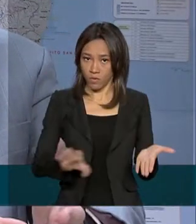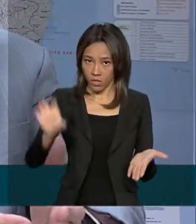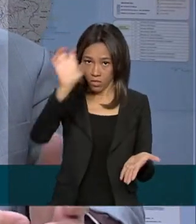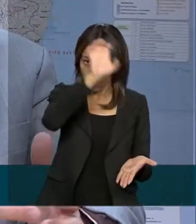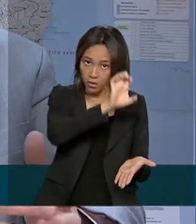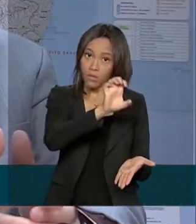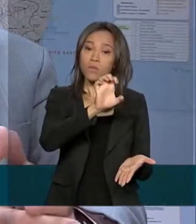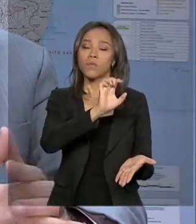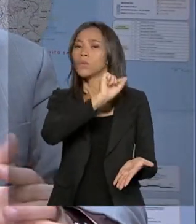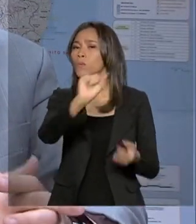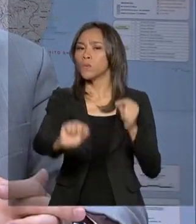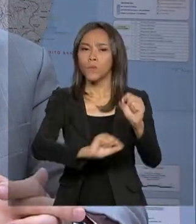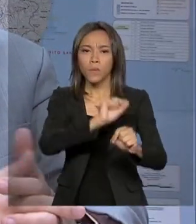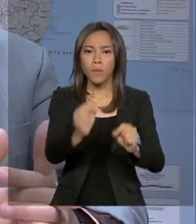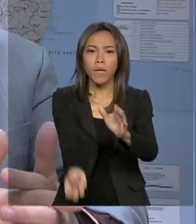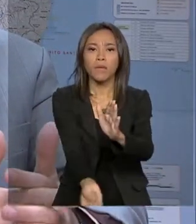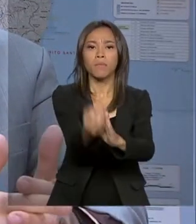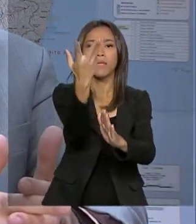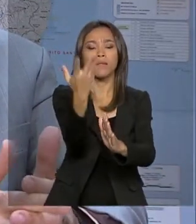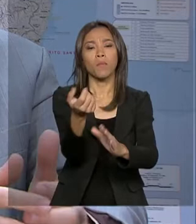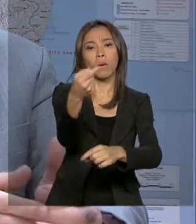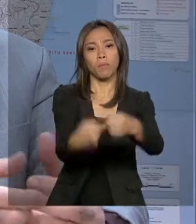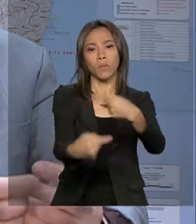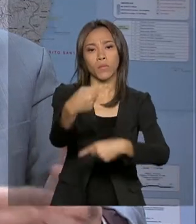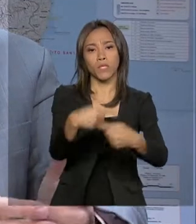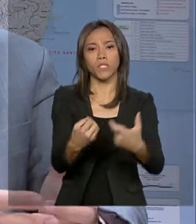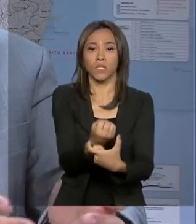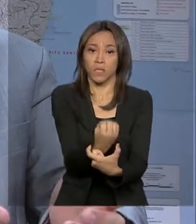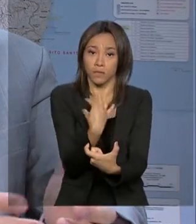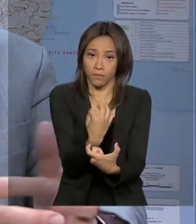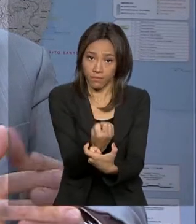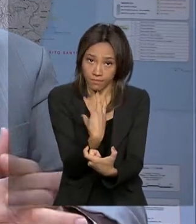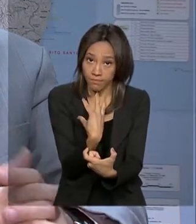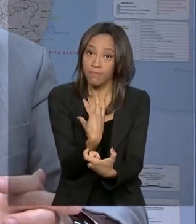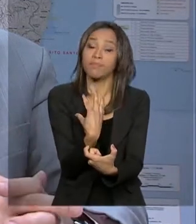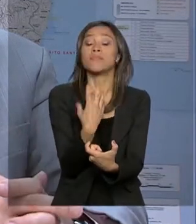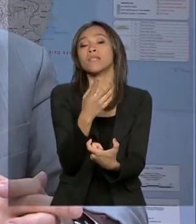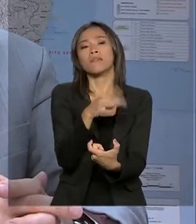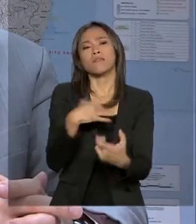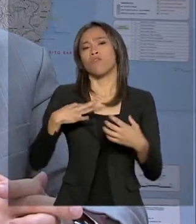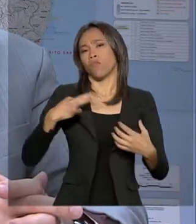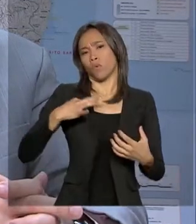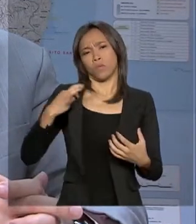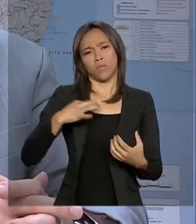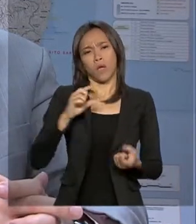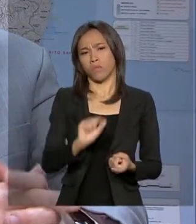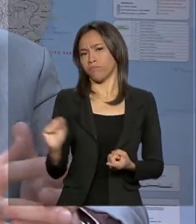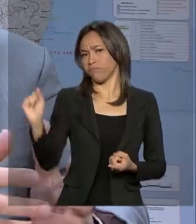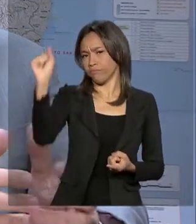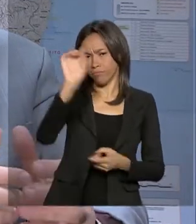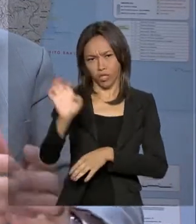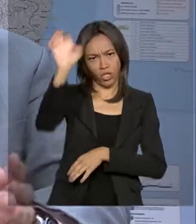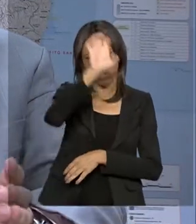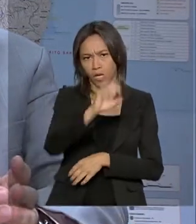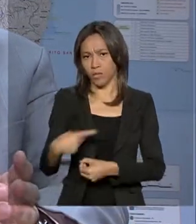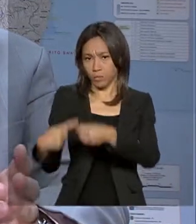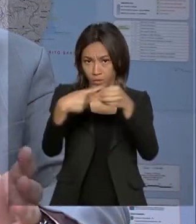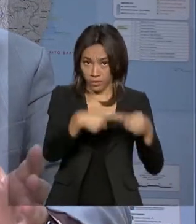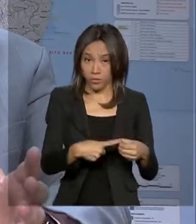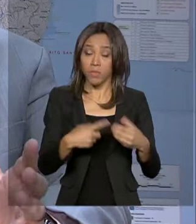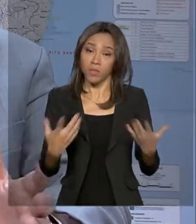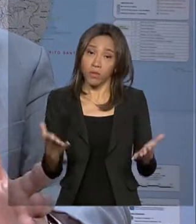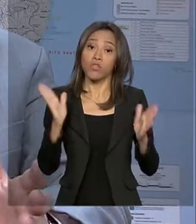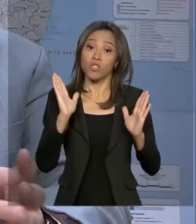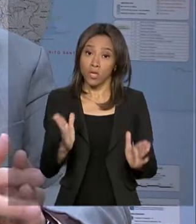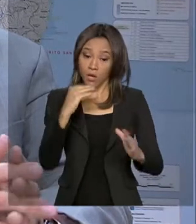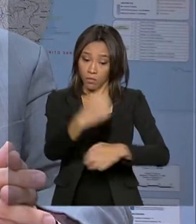implantar a política nacional de alfabetização voluntariamente nos estados e nos municípios. Então acredito que já